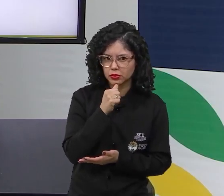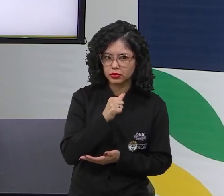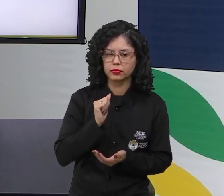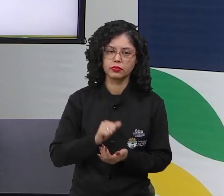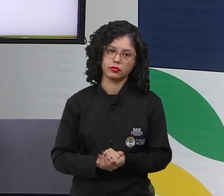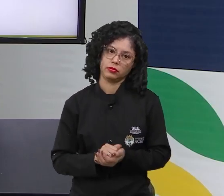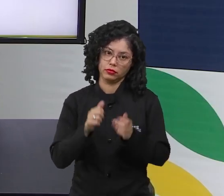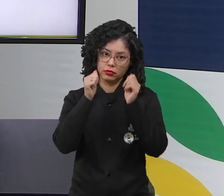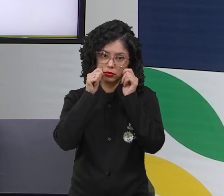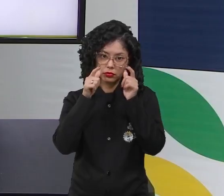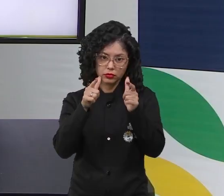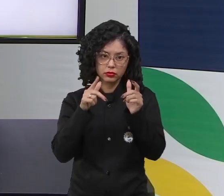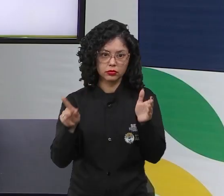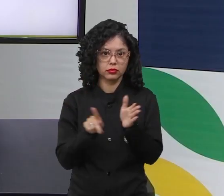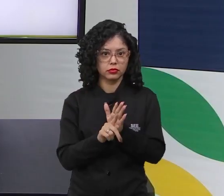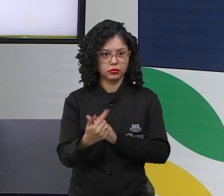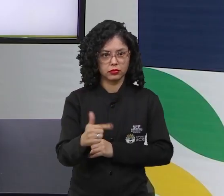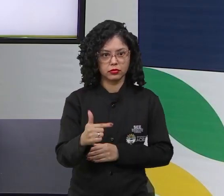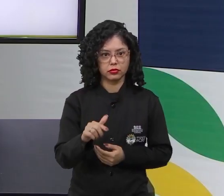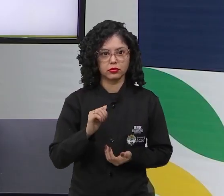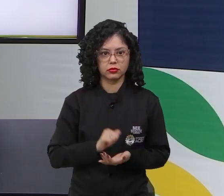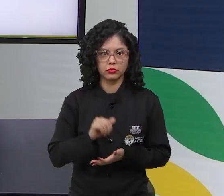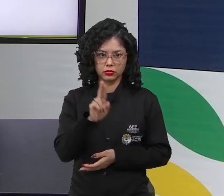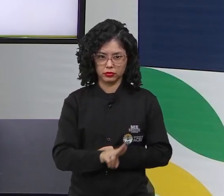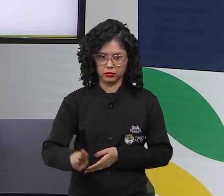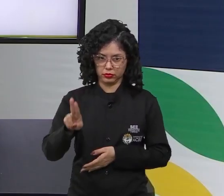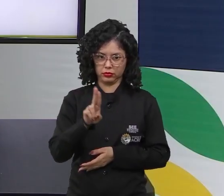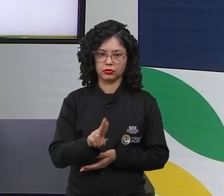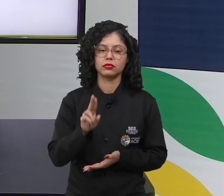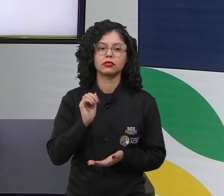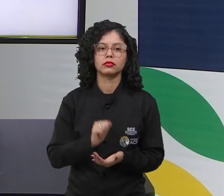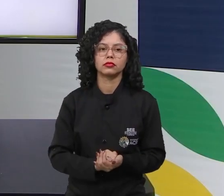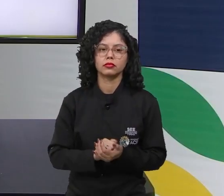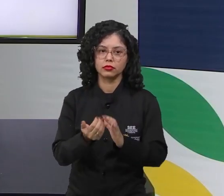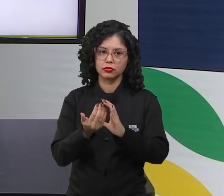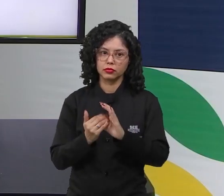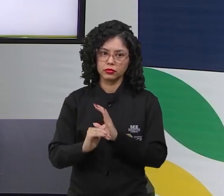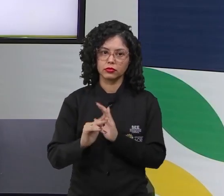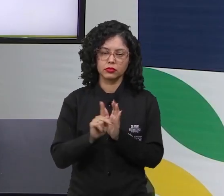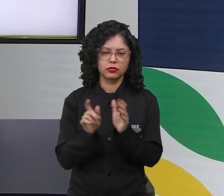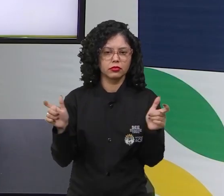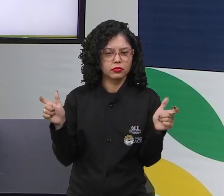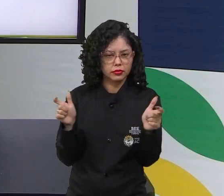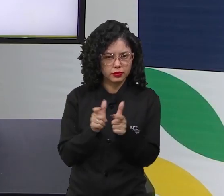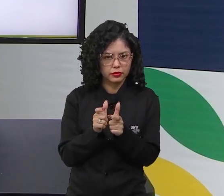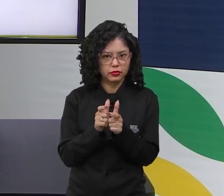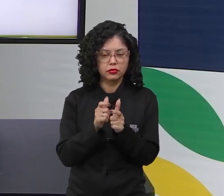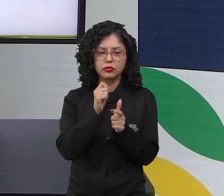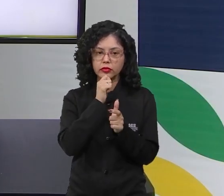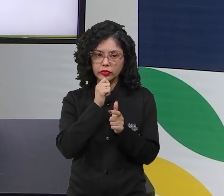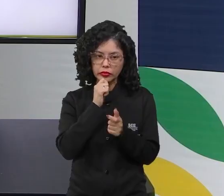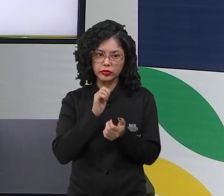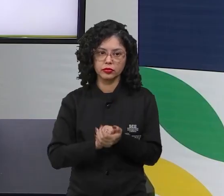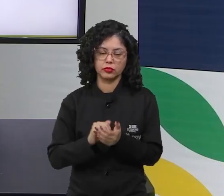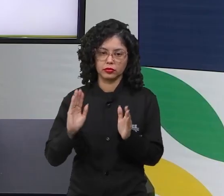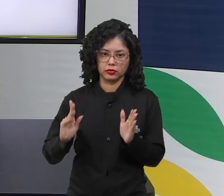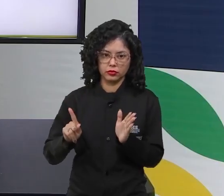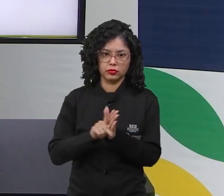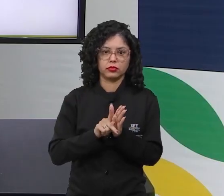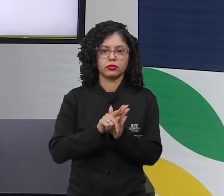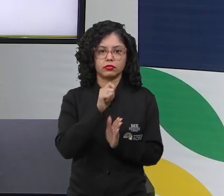vai chamar atenção. Então, se utiliza aí essas publicidades menores, essas que se encaixam